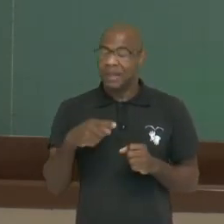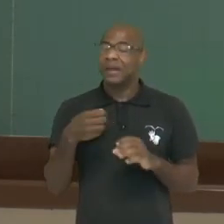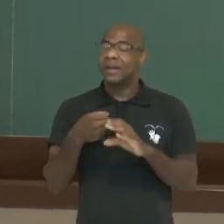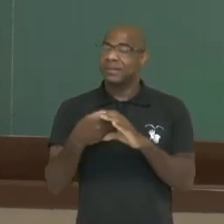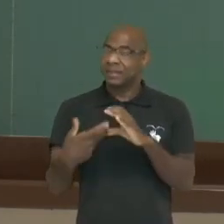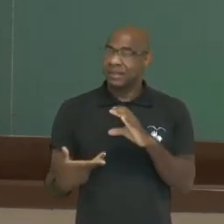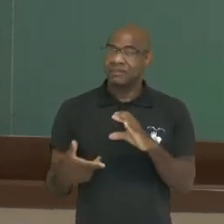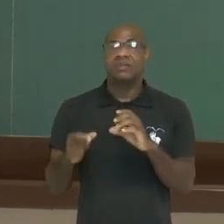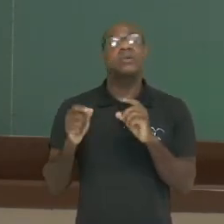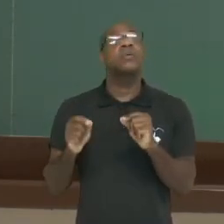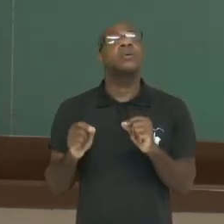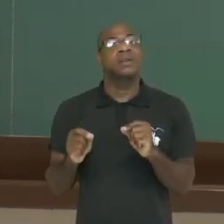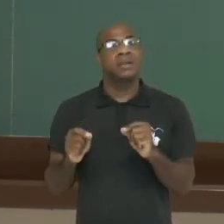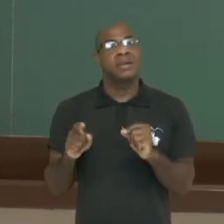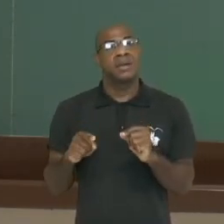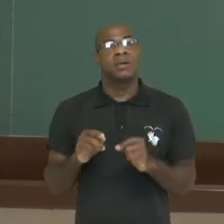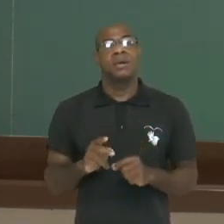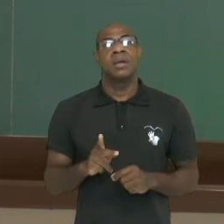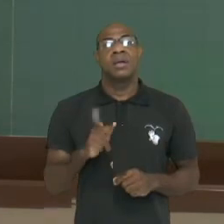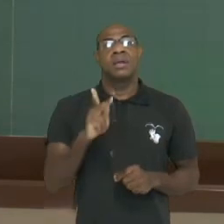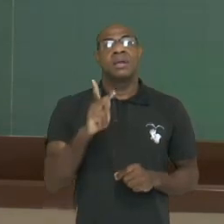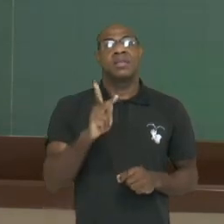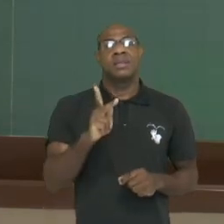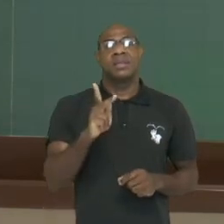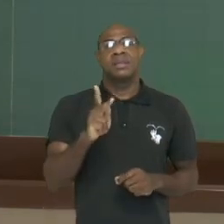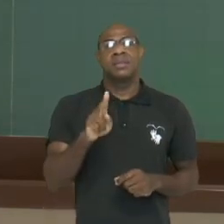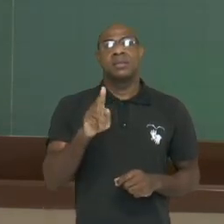caracterizem mesmo o Yoko.